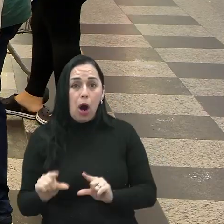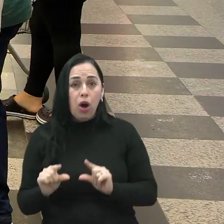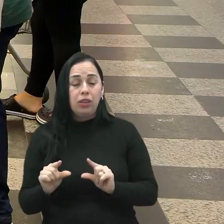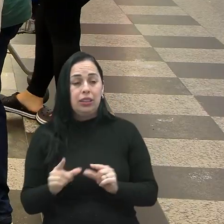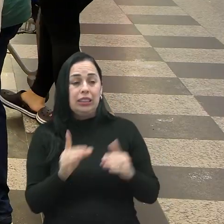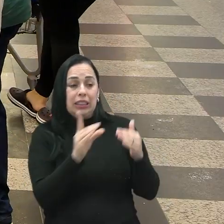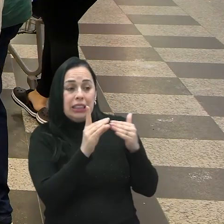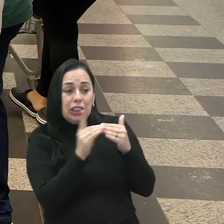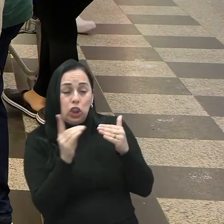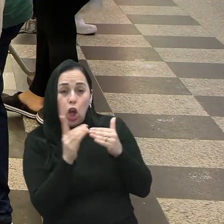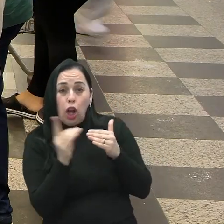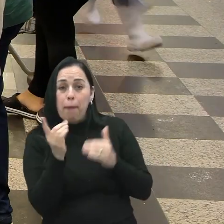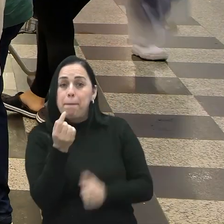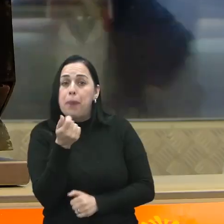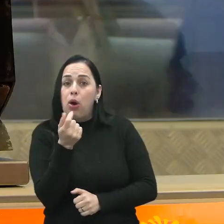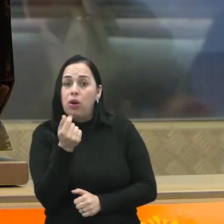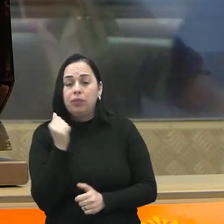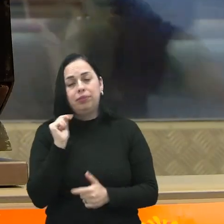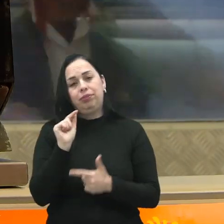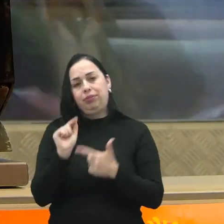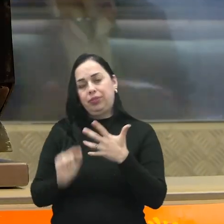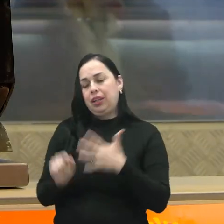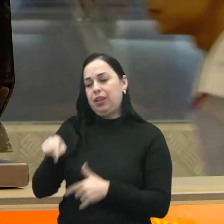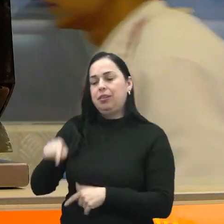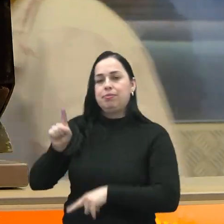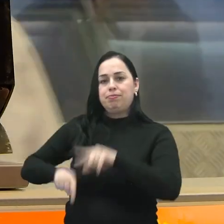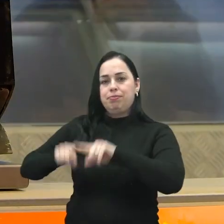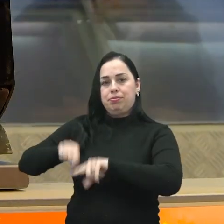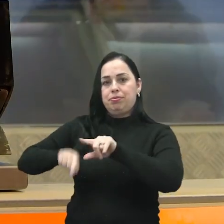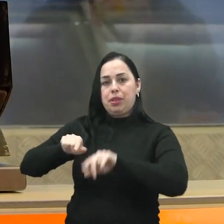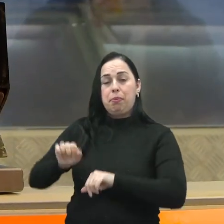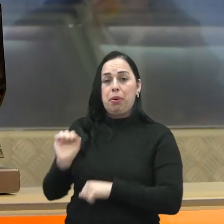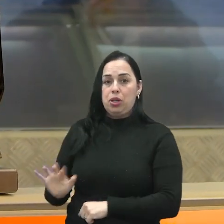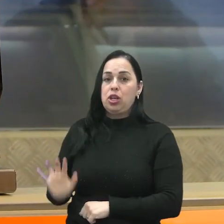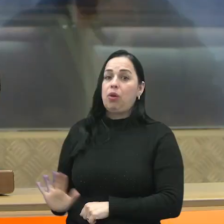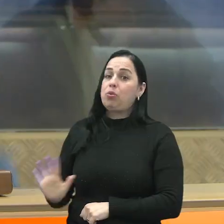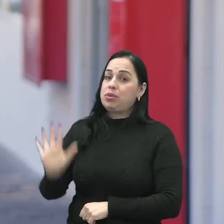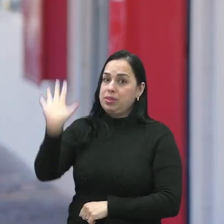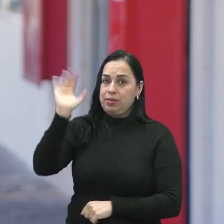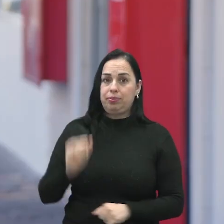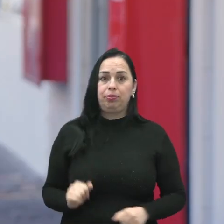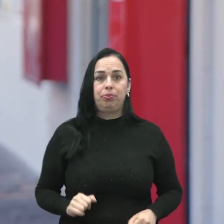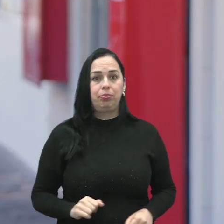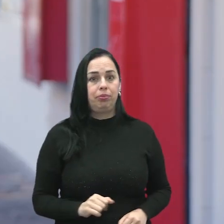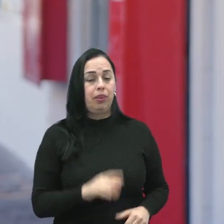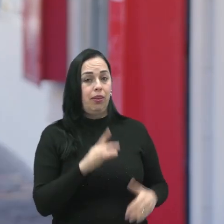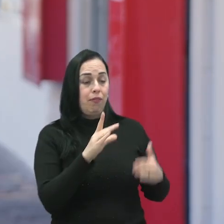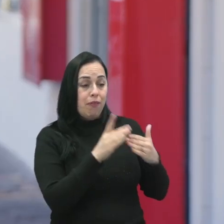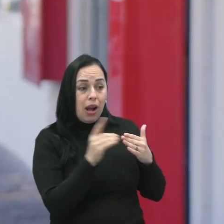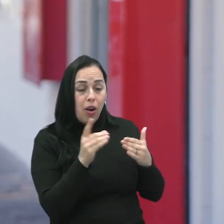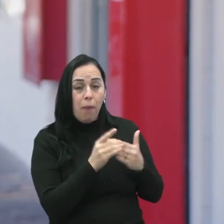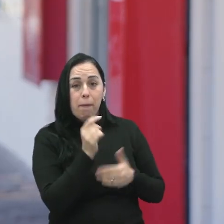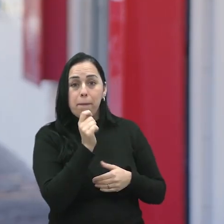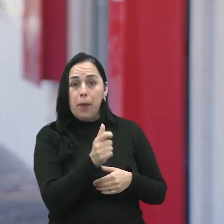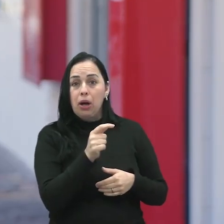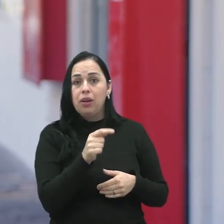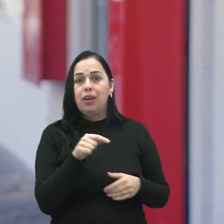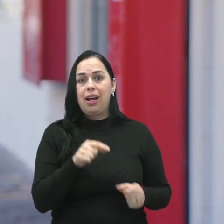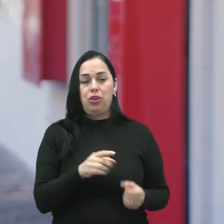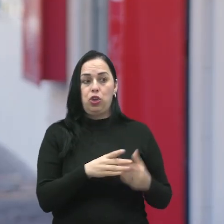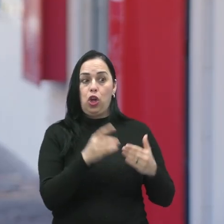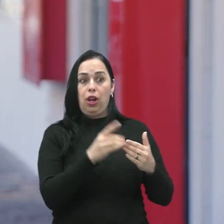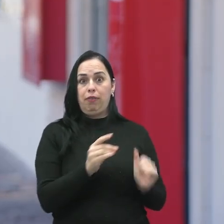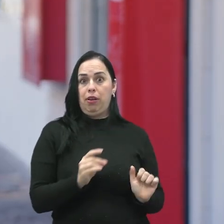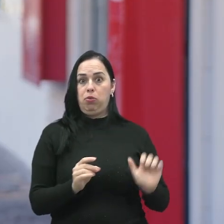menos dólar entrando no país, o preço dos produtos pode subir. Menos dólar, o dólar vai